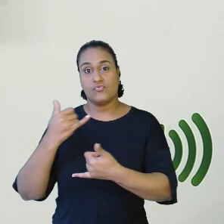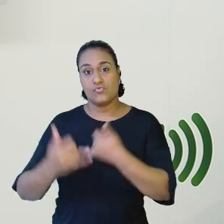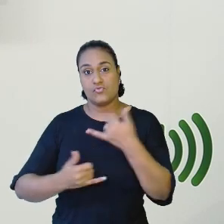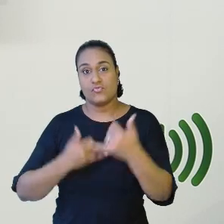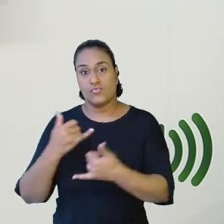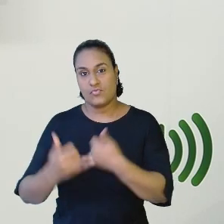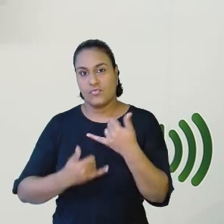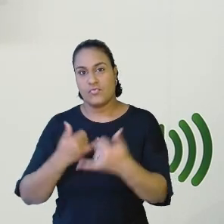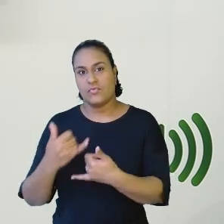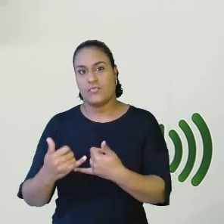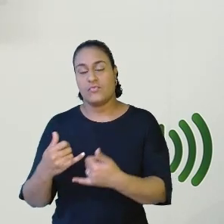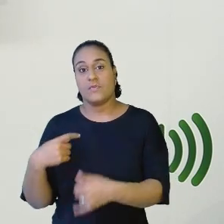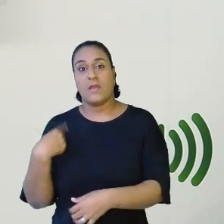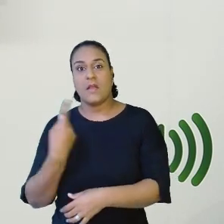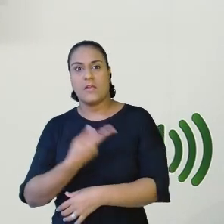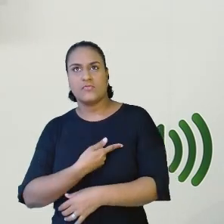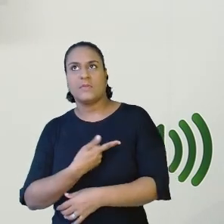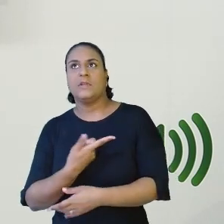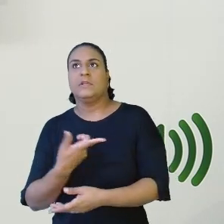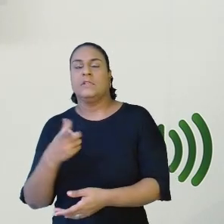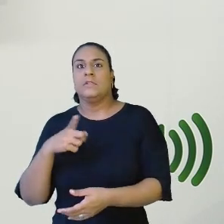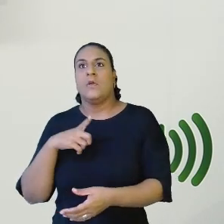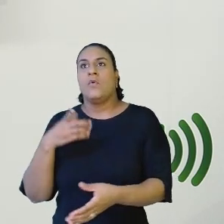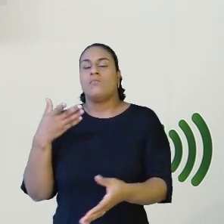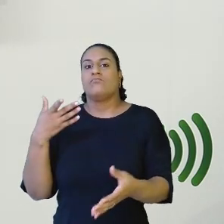A gente inserir o jogo,